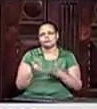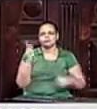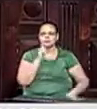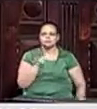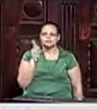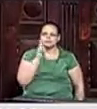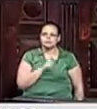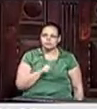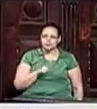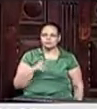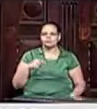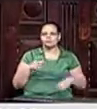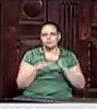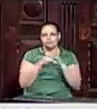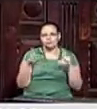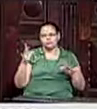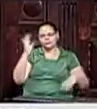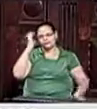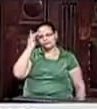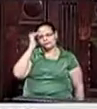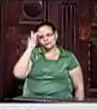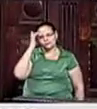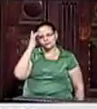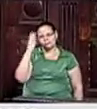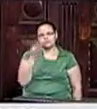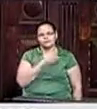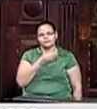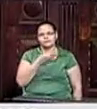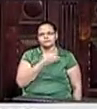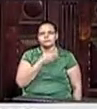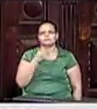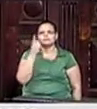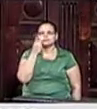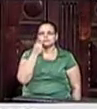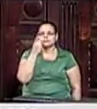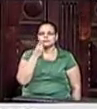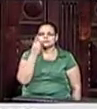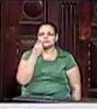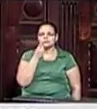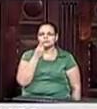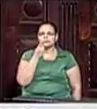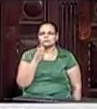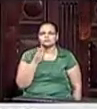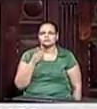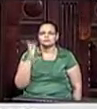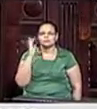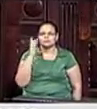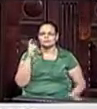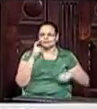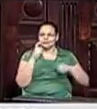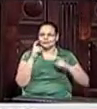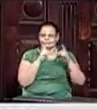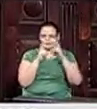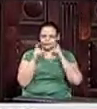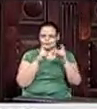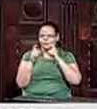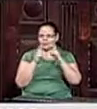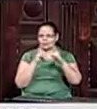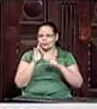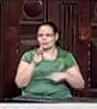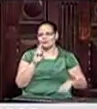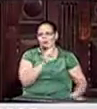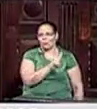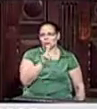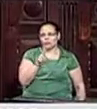a democracia. Eu acho, colegas deputados, essa discussão meio torta, porque é uma discussão só em cima de